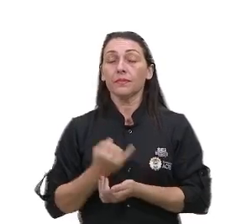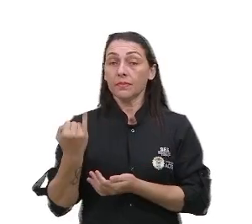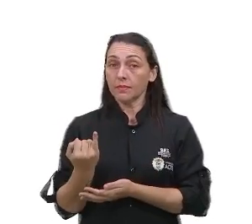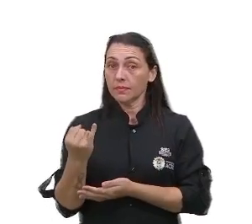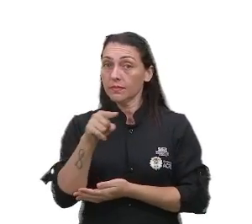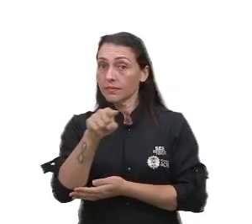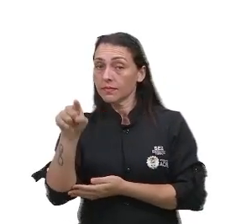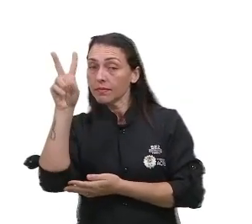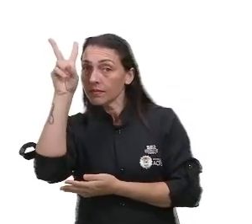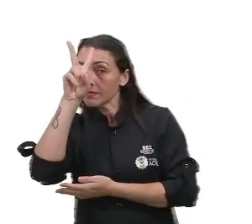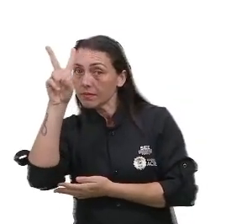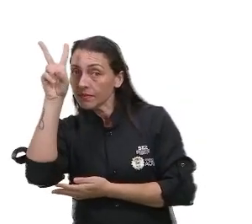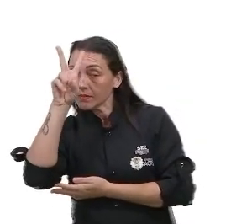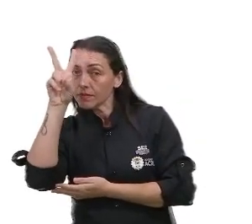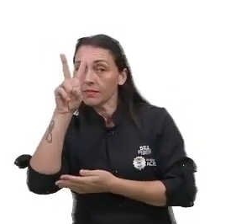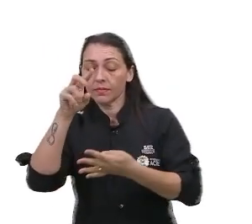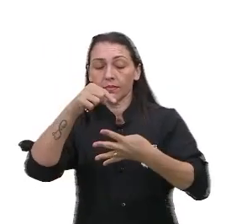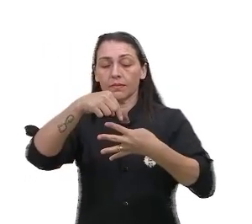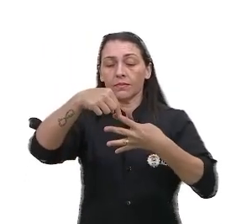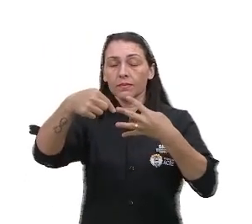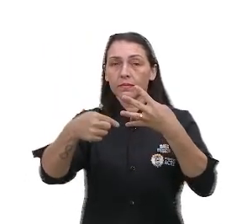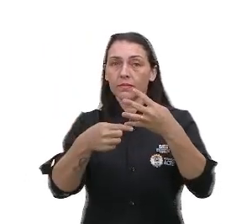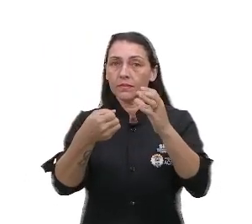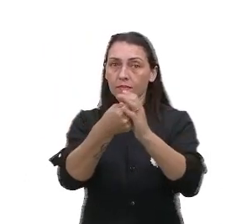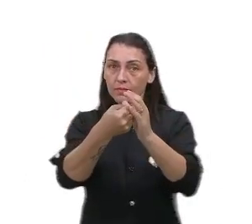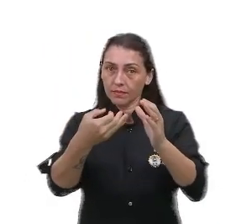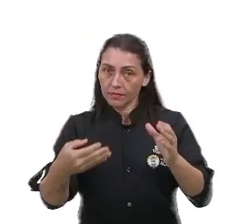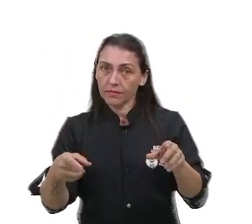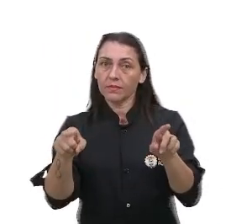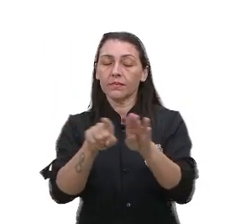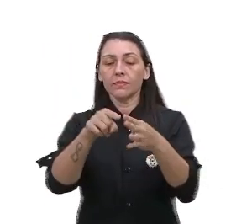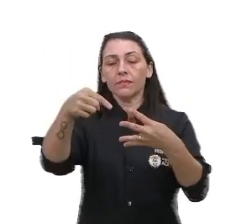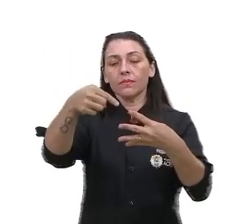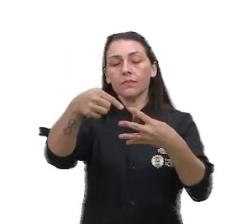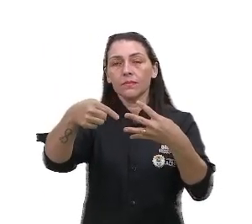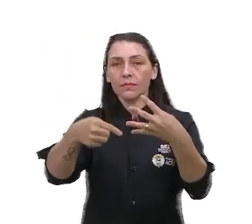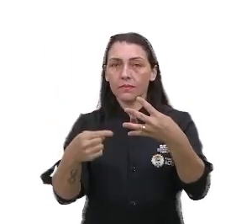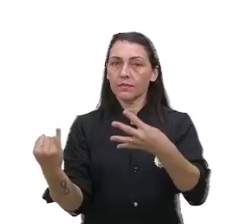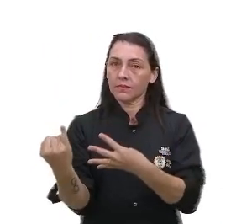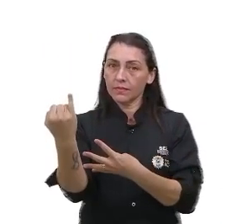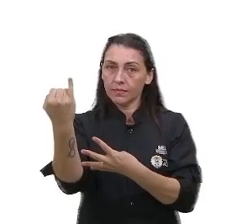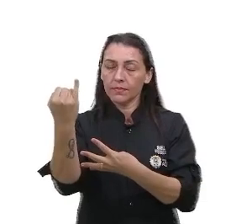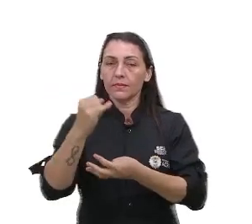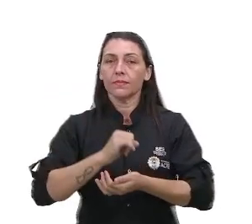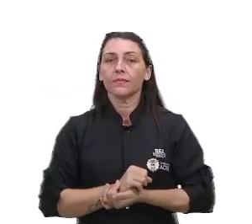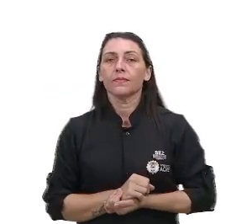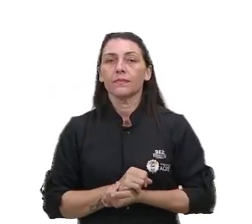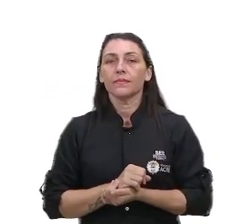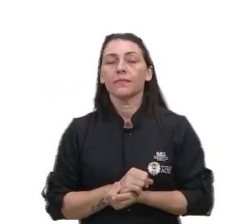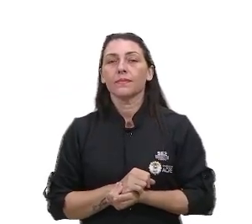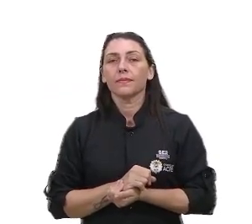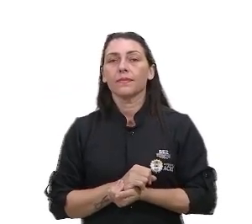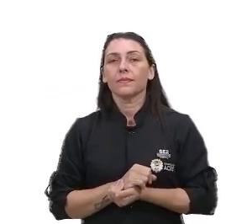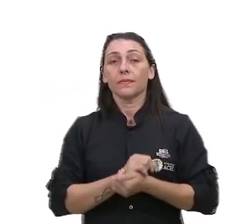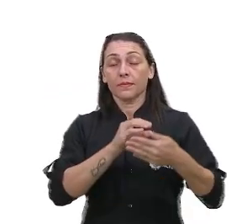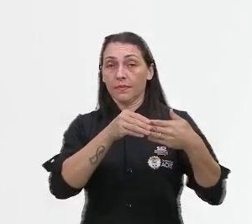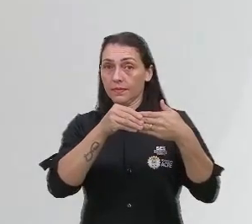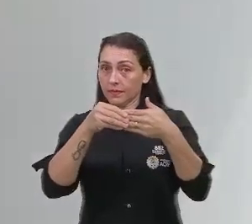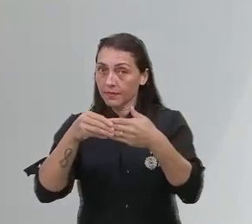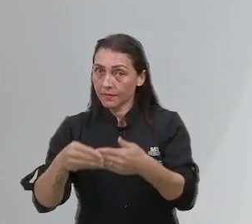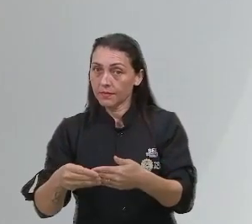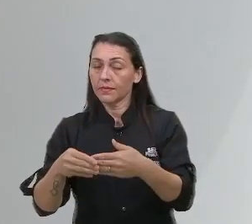vocês lembrarem dessas características e dessas fases importantes. Bom, aqui eu